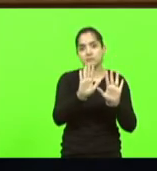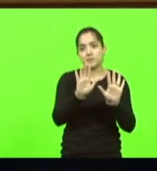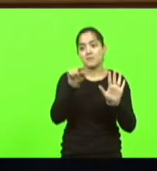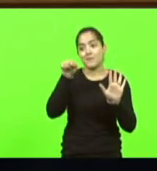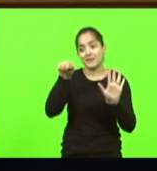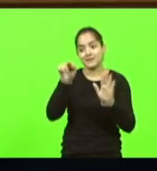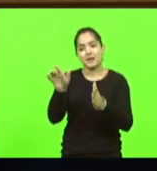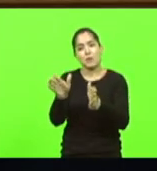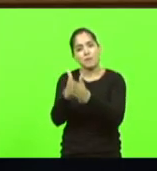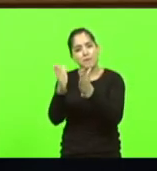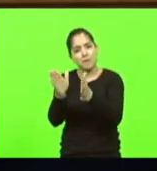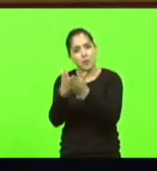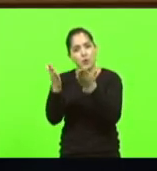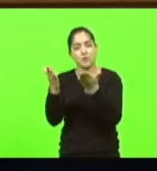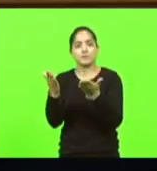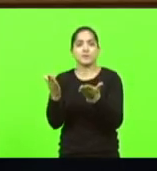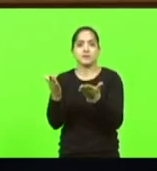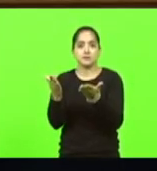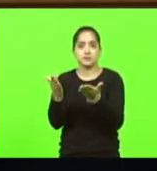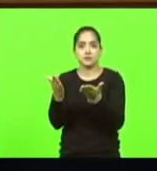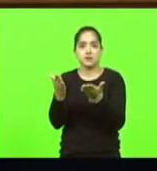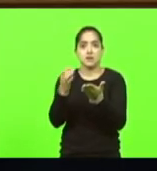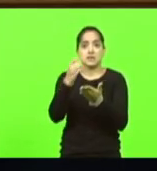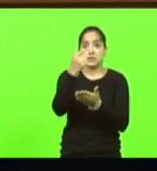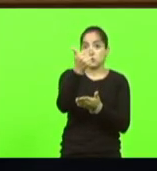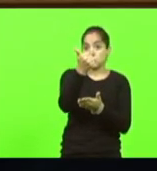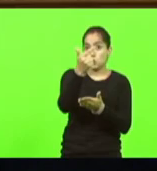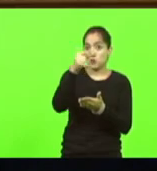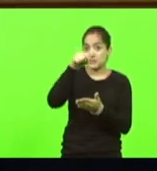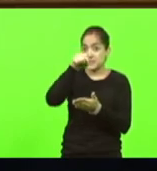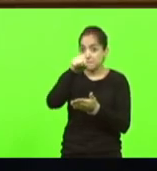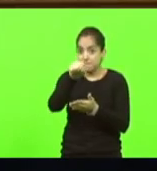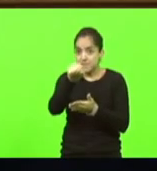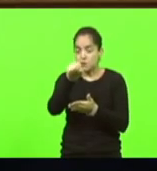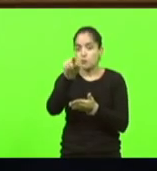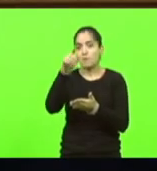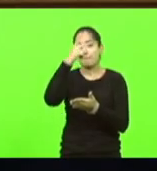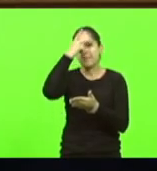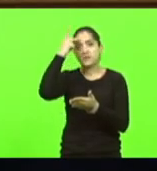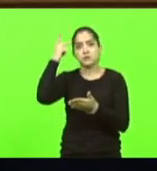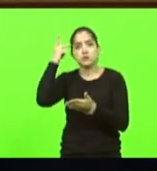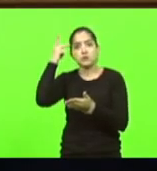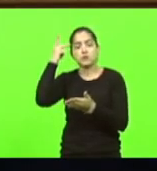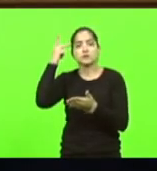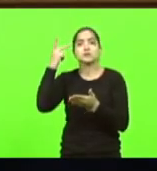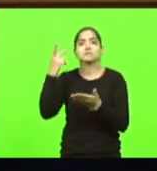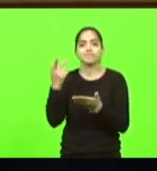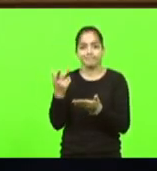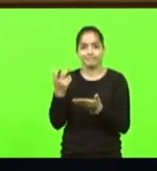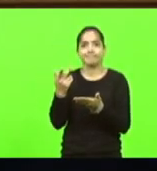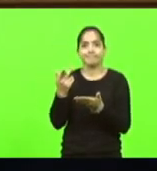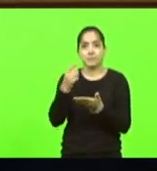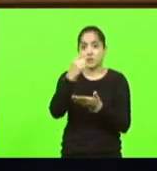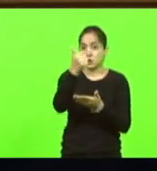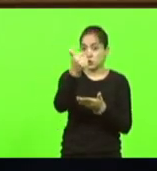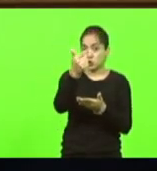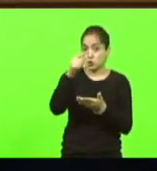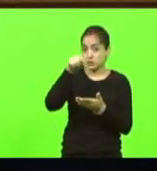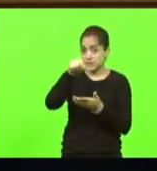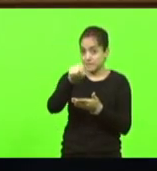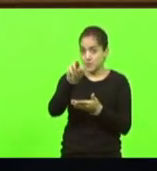pobre são 12 mil pessoas que serão atingidas com essa contribuição 12 mil